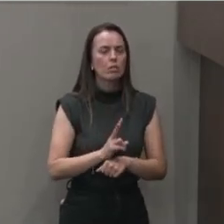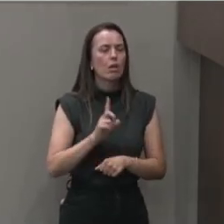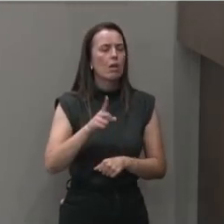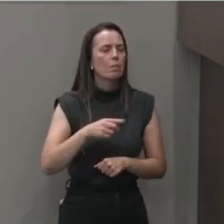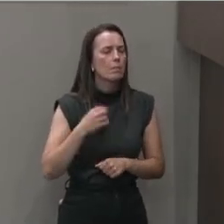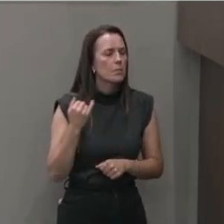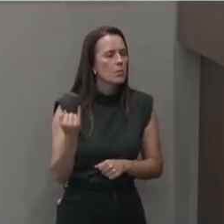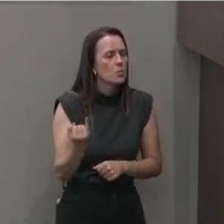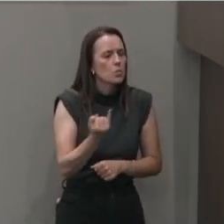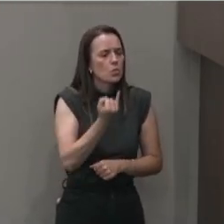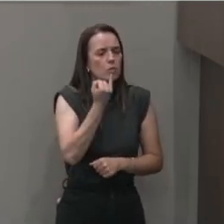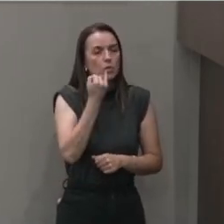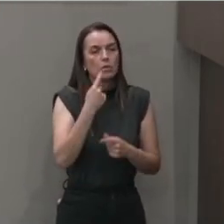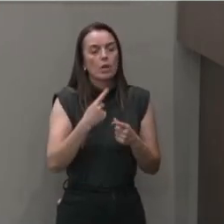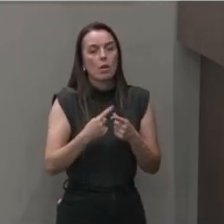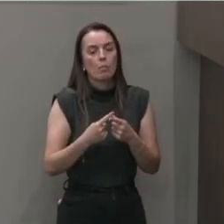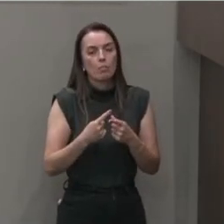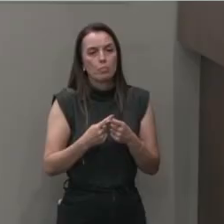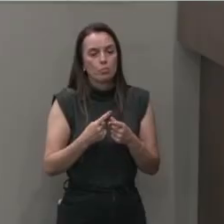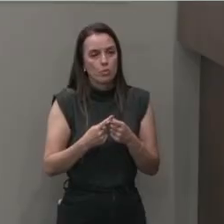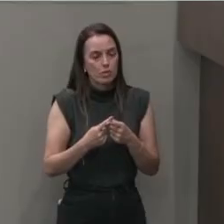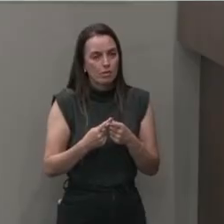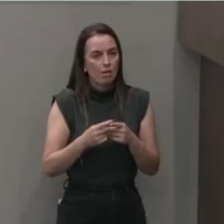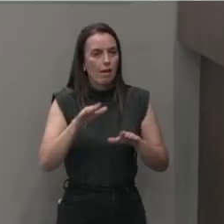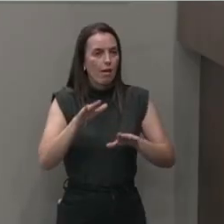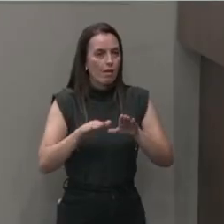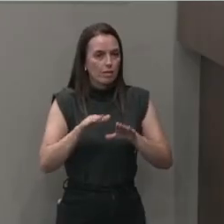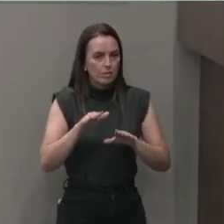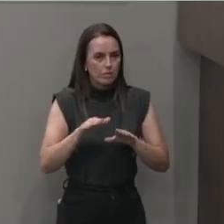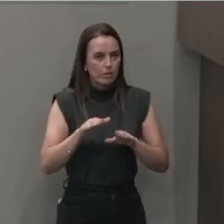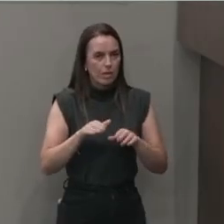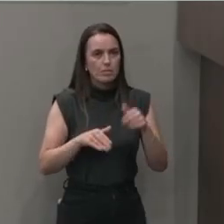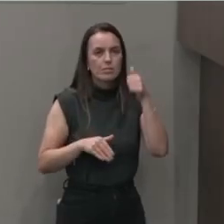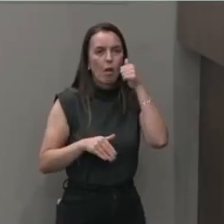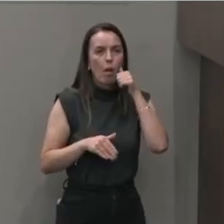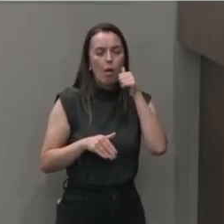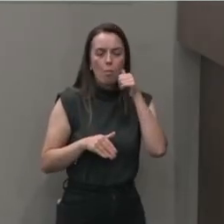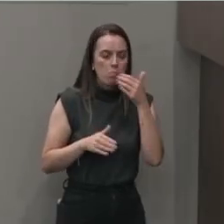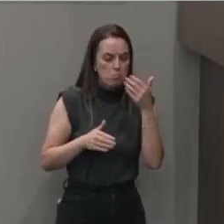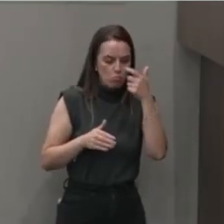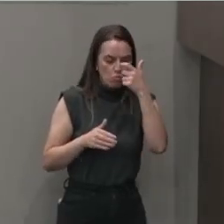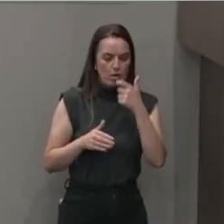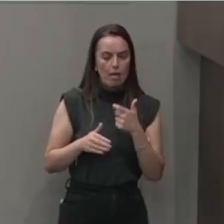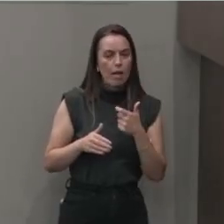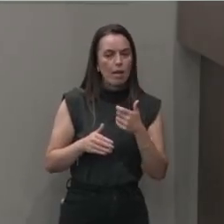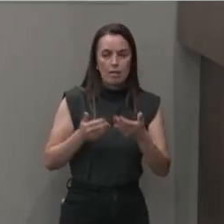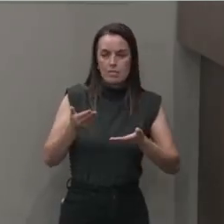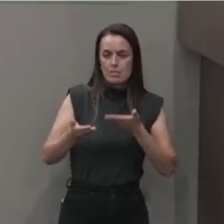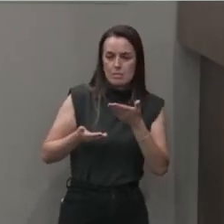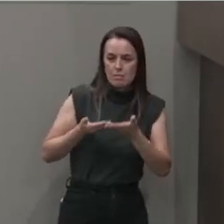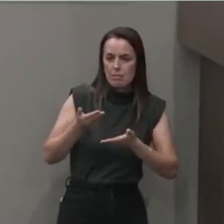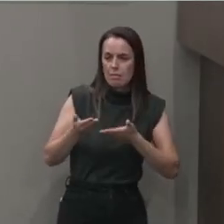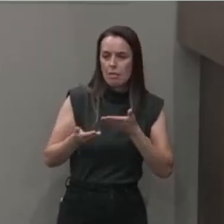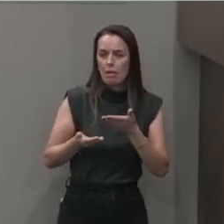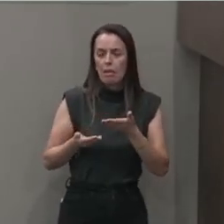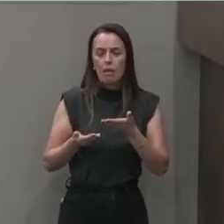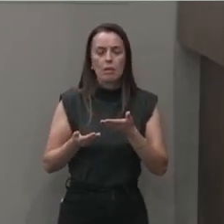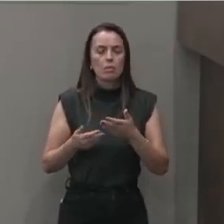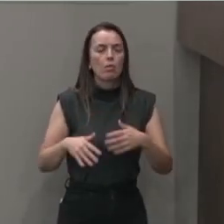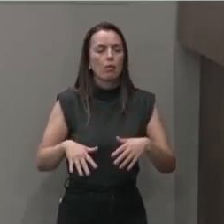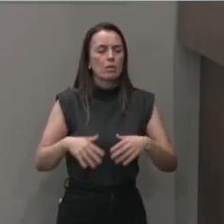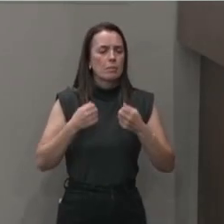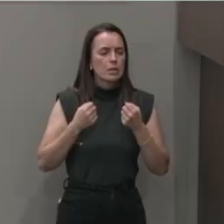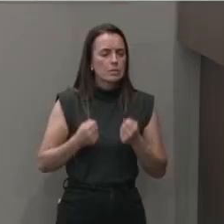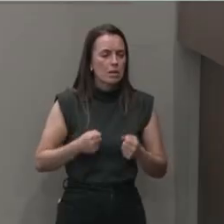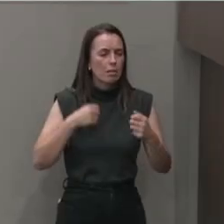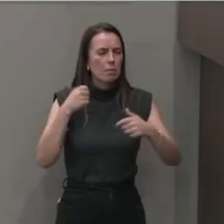precarização das recepcionistas, sobrecarregadas, que ganham R$ 1.300, é uma vergonha essa outra demanda dos postos de